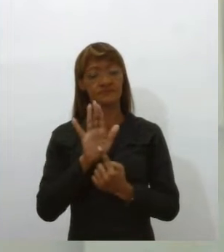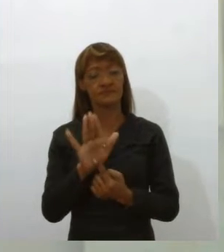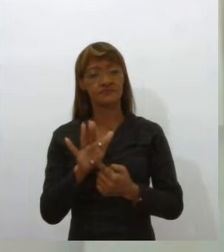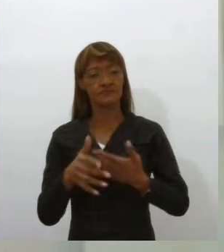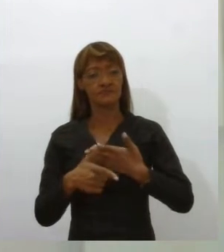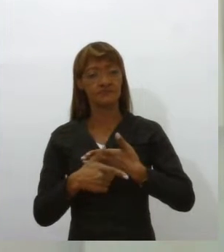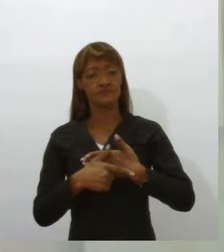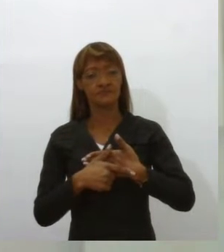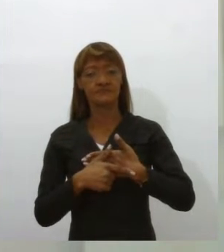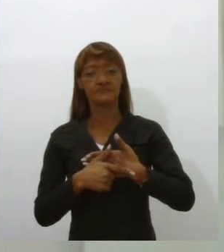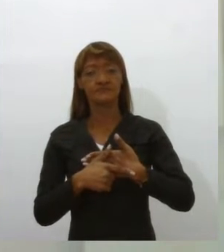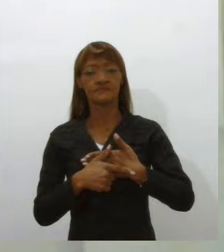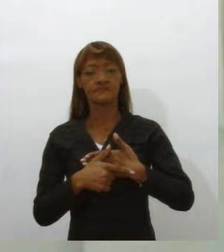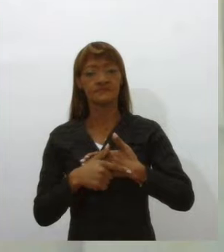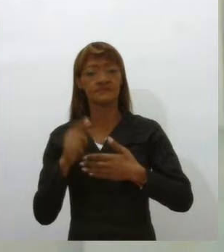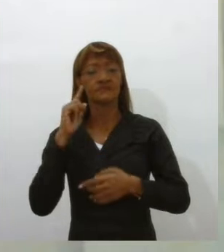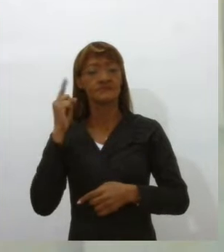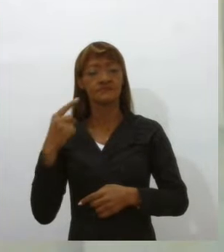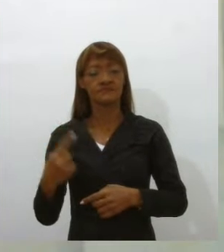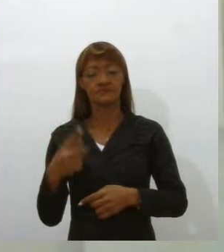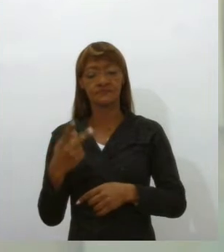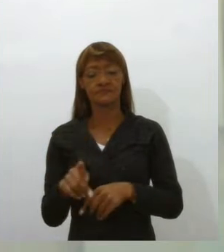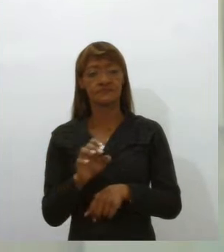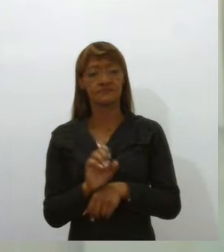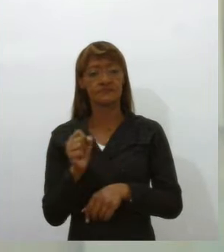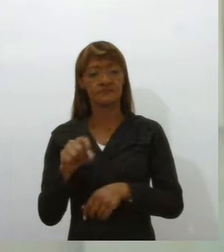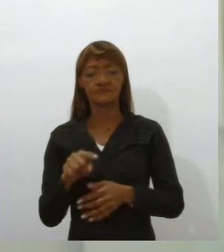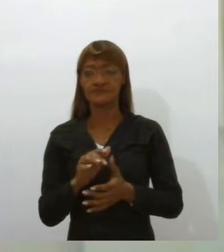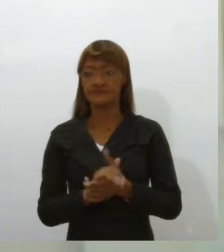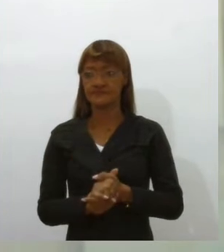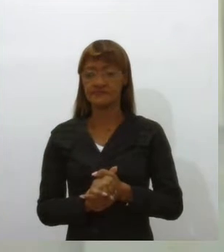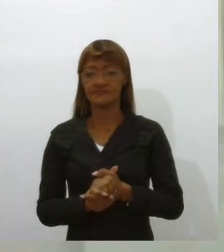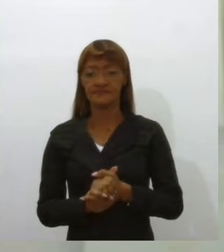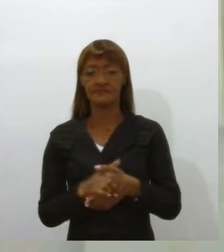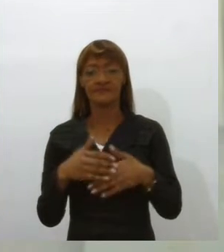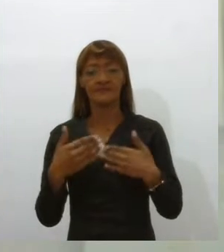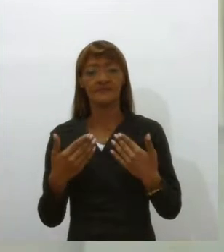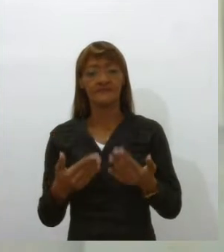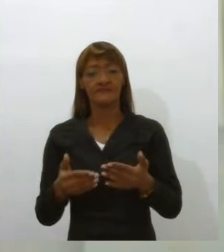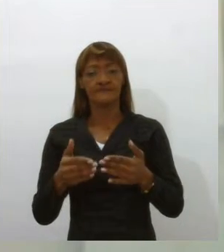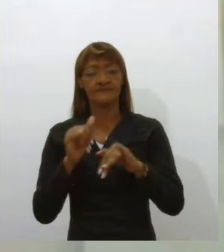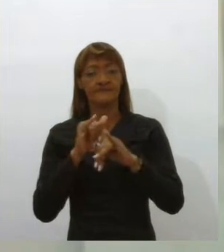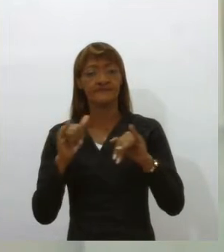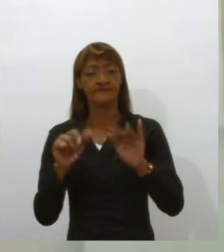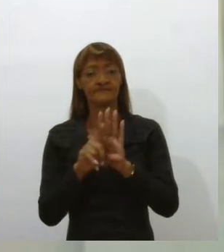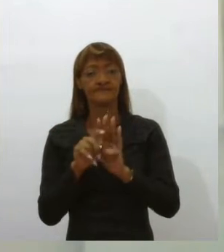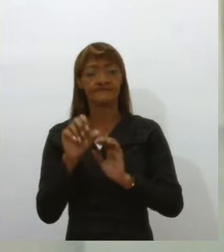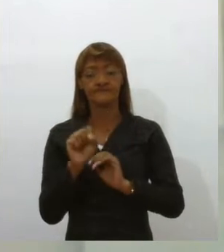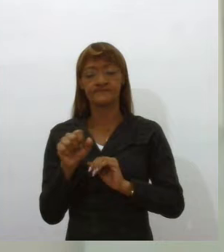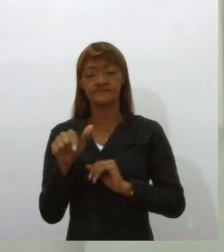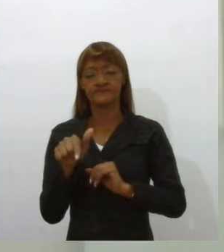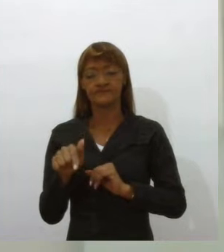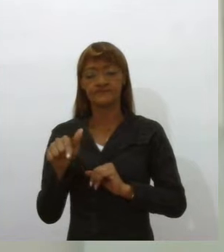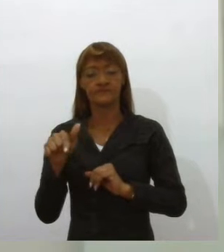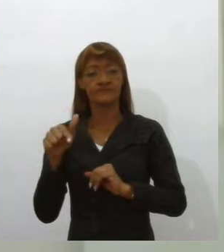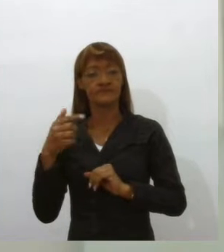advocacia aqui no estado de Sergipe, Denise. Então, fica aí o registro da lei 8744, que foi